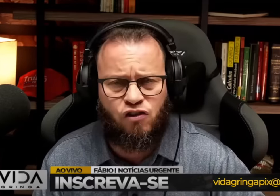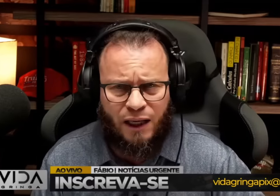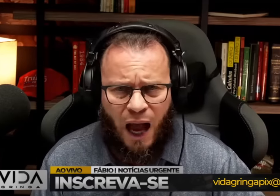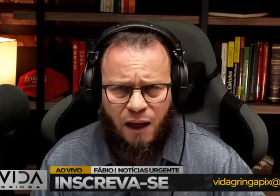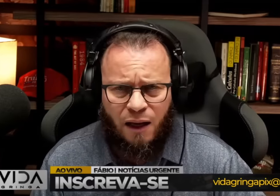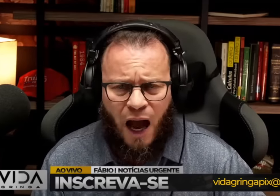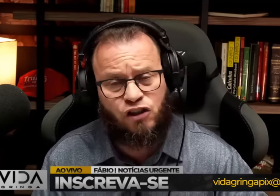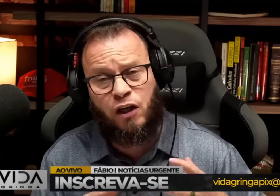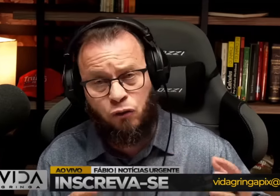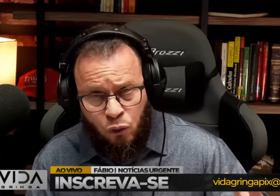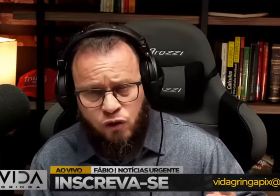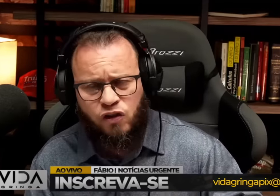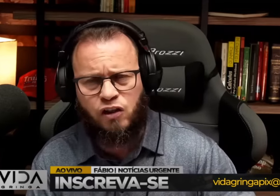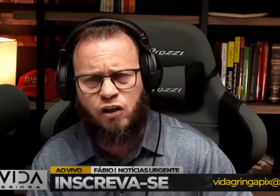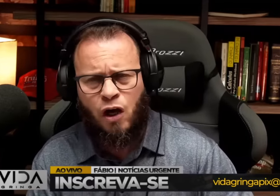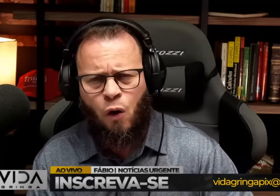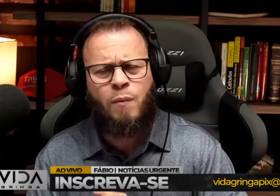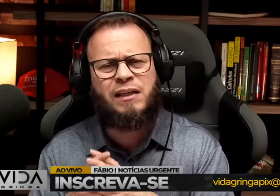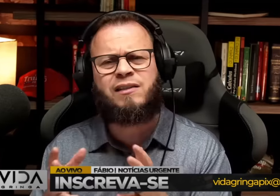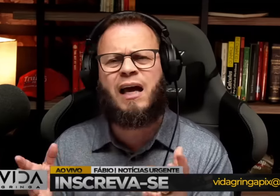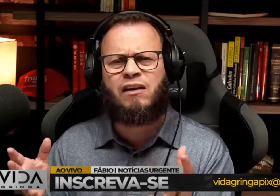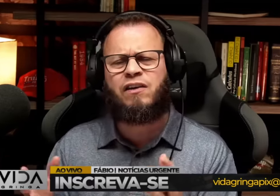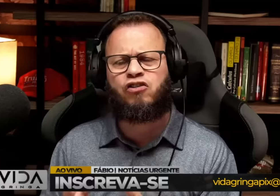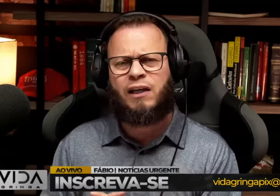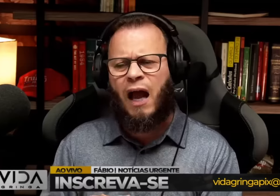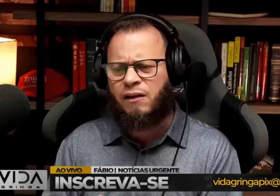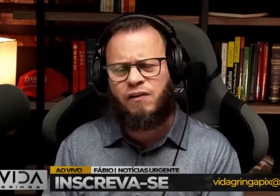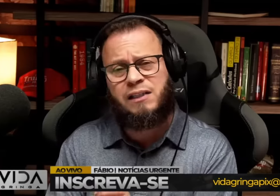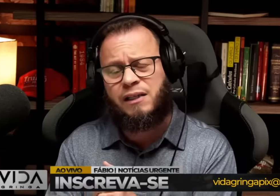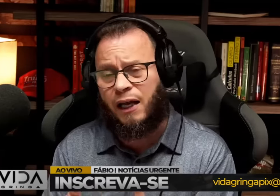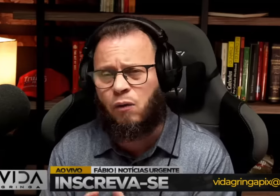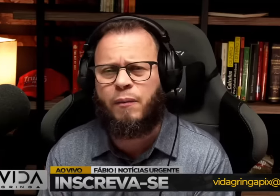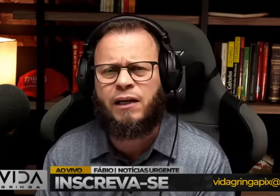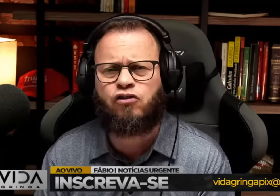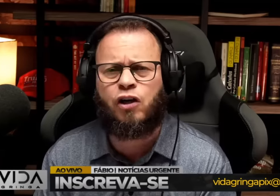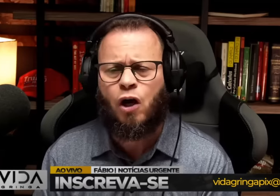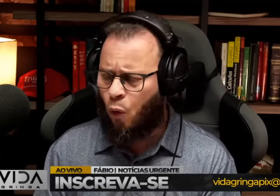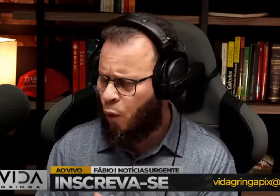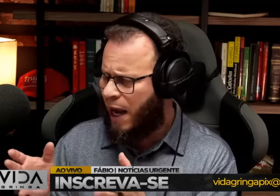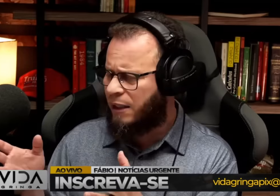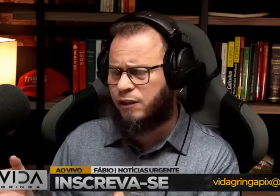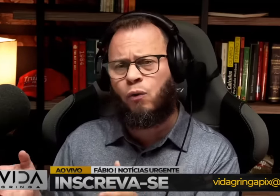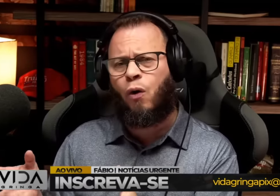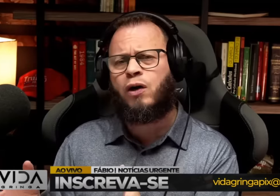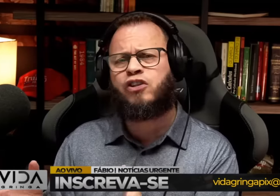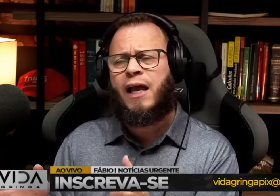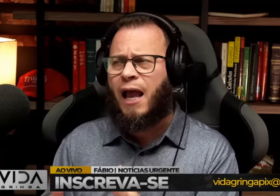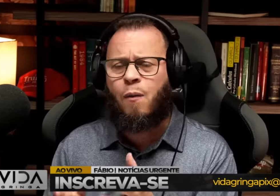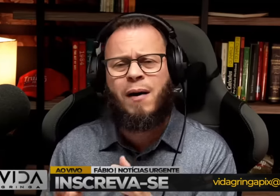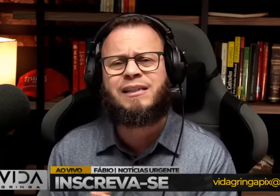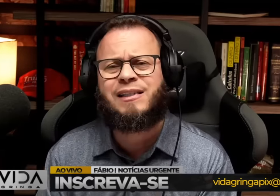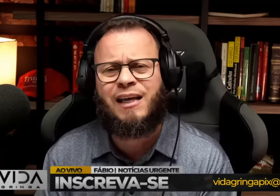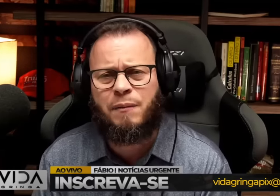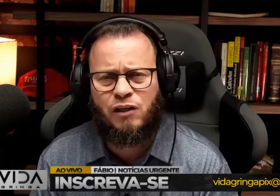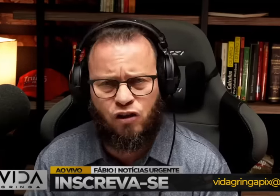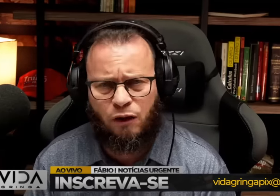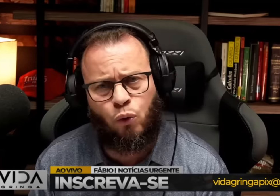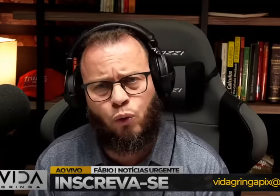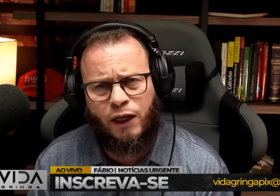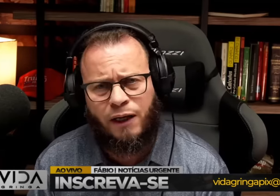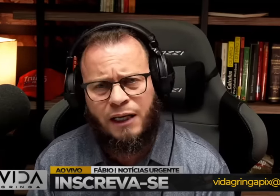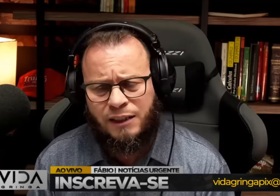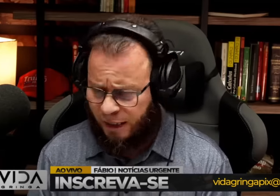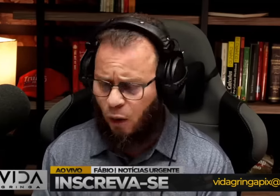investigar as denúncias começar a investigar e ver se realmente o Brasil hoje é uma semid